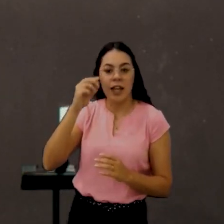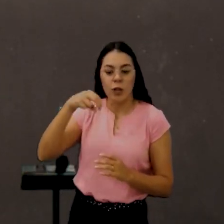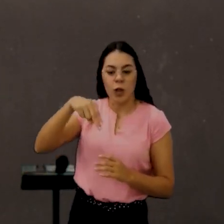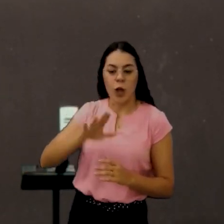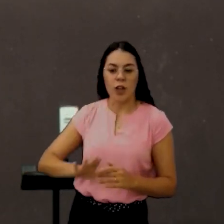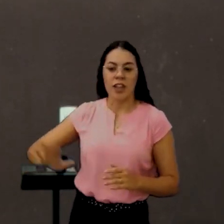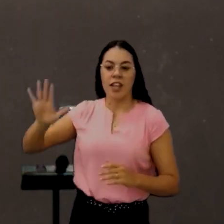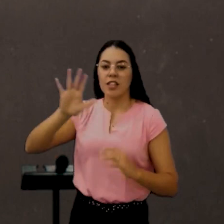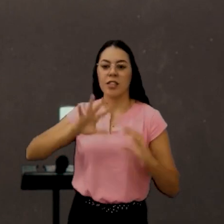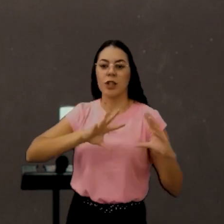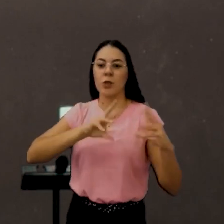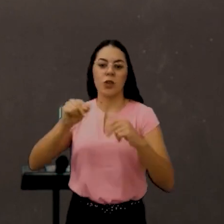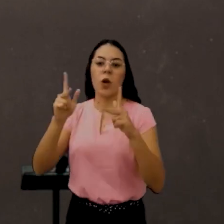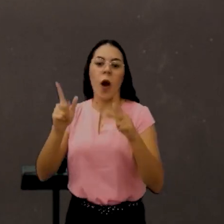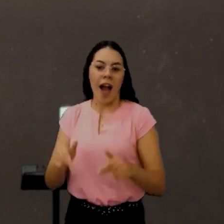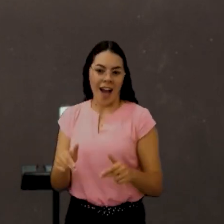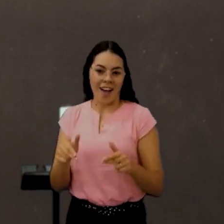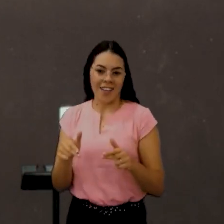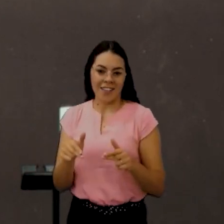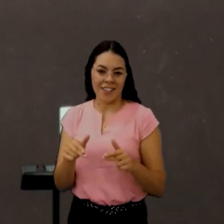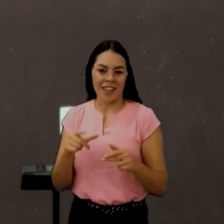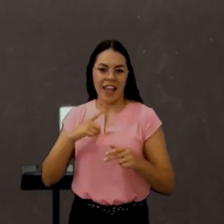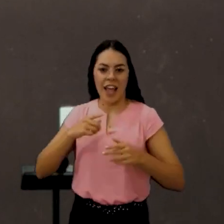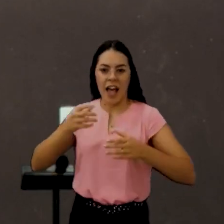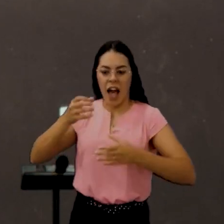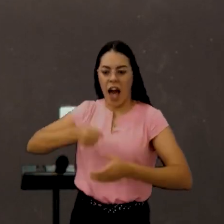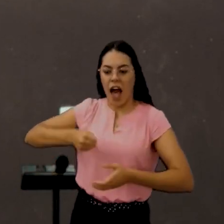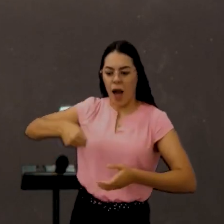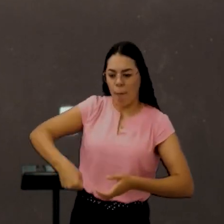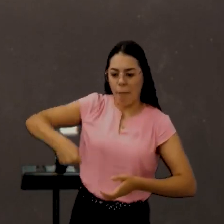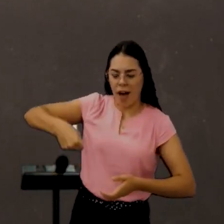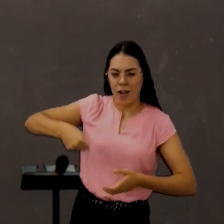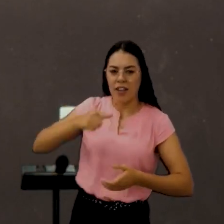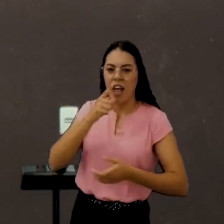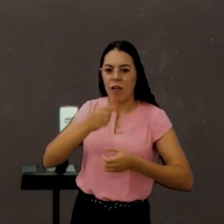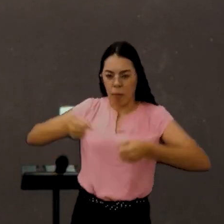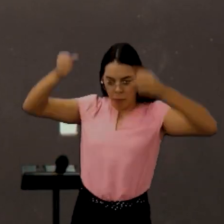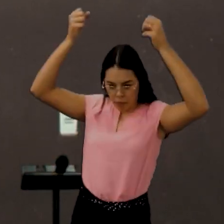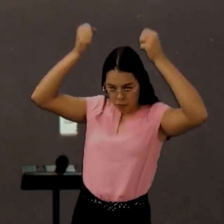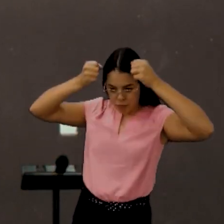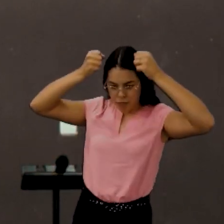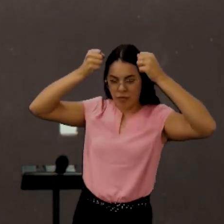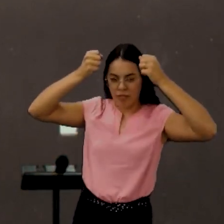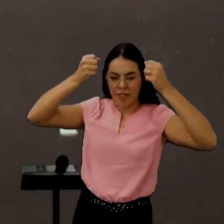tudo igual, que está com lata d'água na cabeça, esse tipo de coisa.